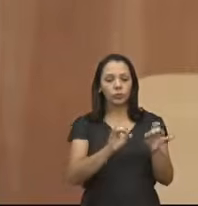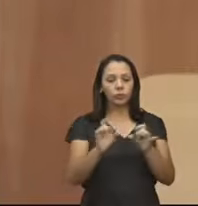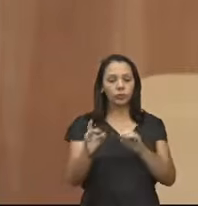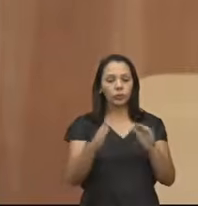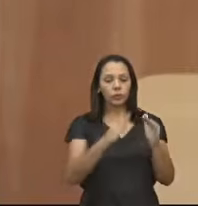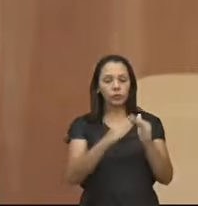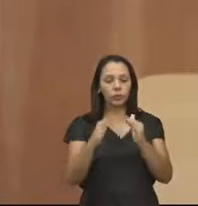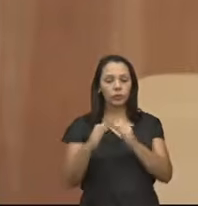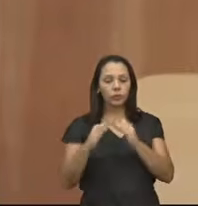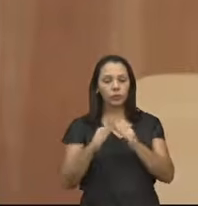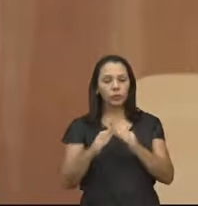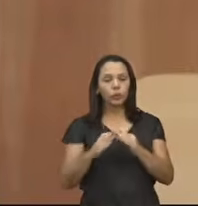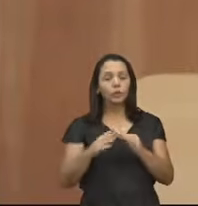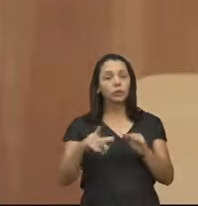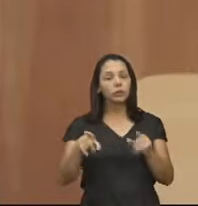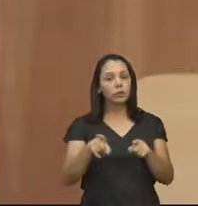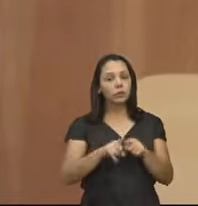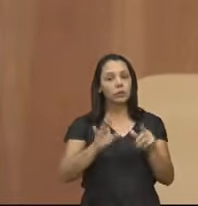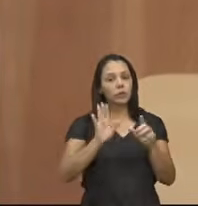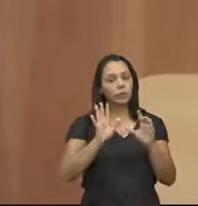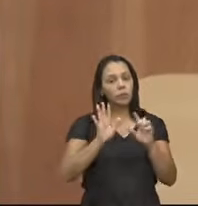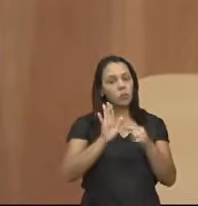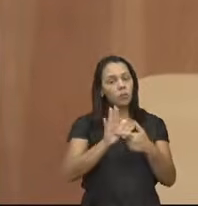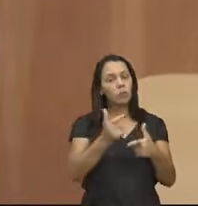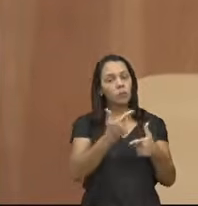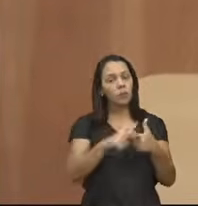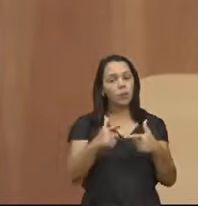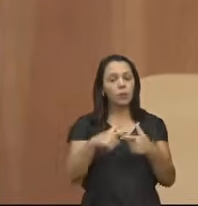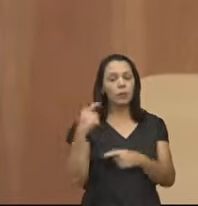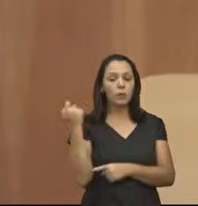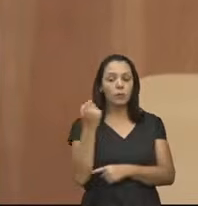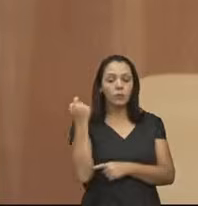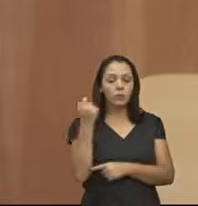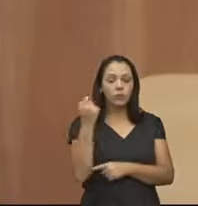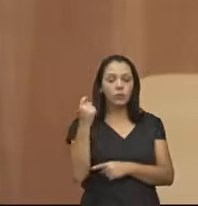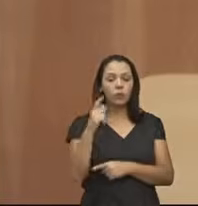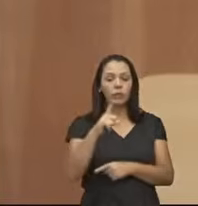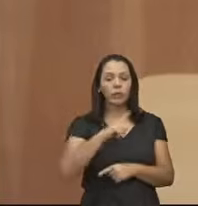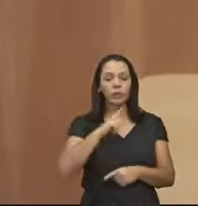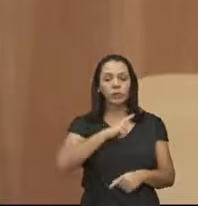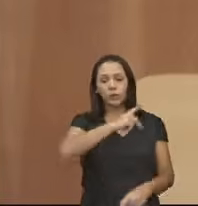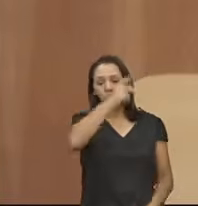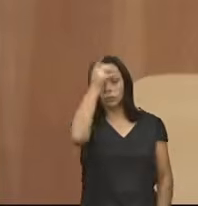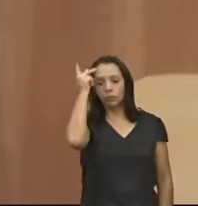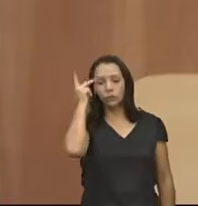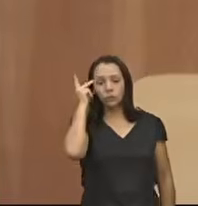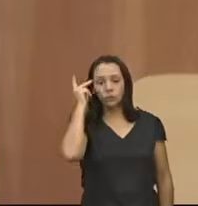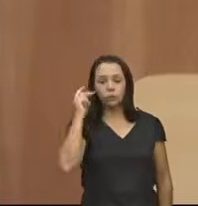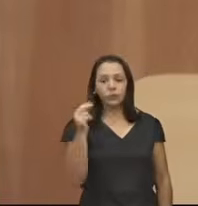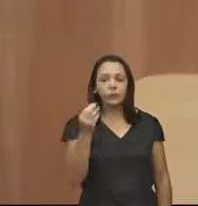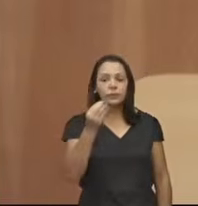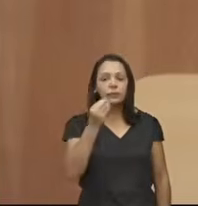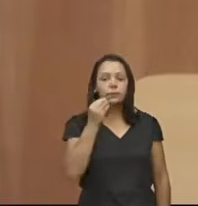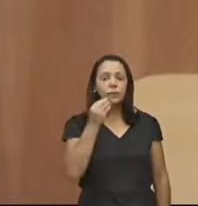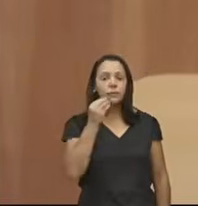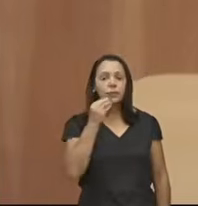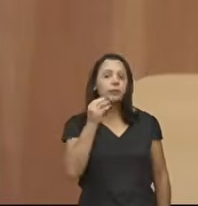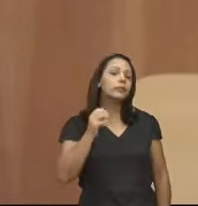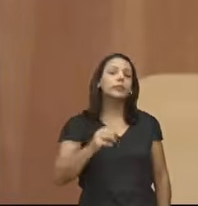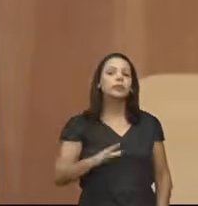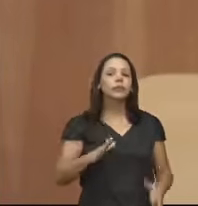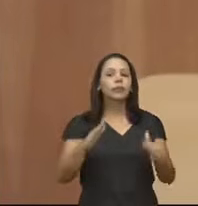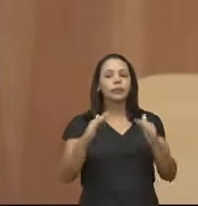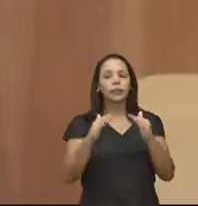à tona um problema muito grave, né? Tem muita gente que se aventura em colocar seu patrimônio